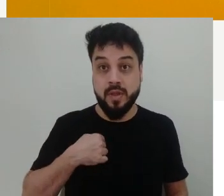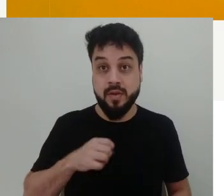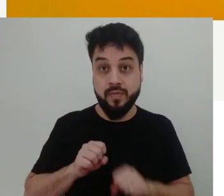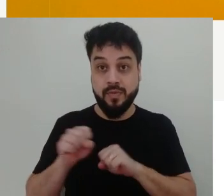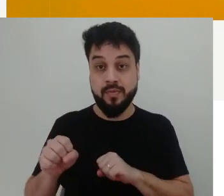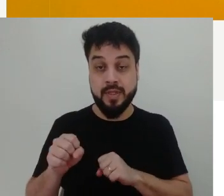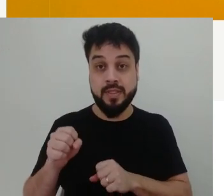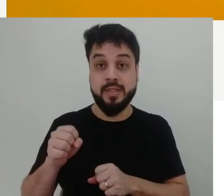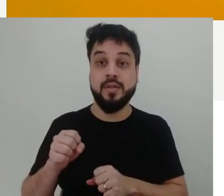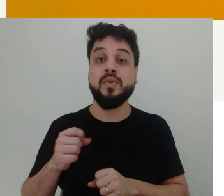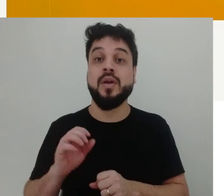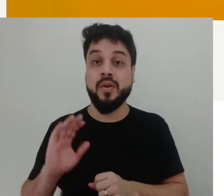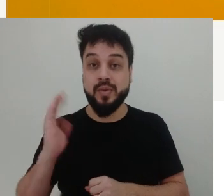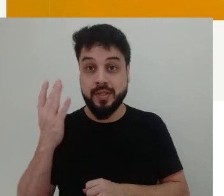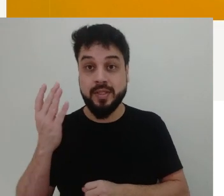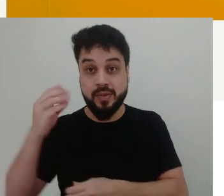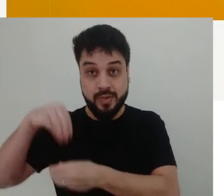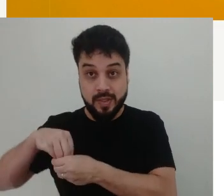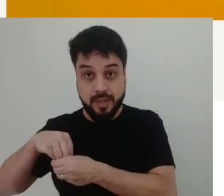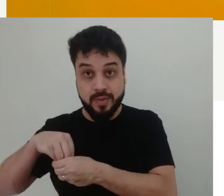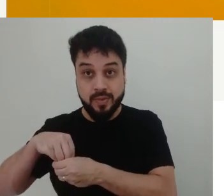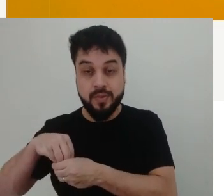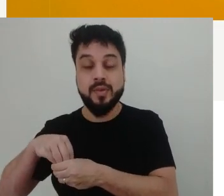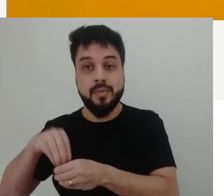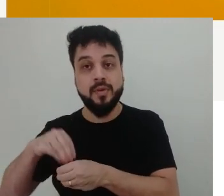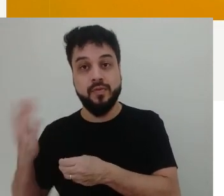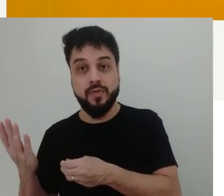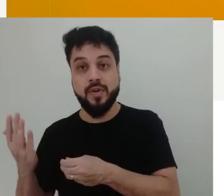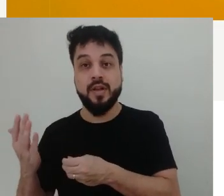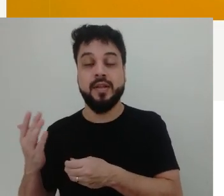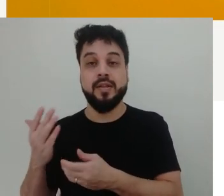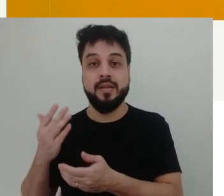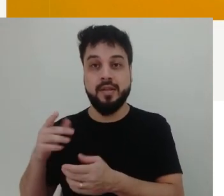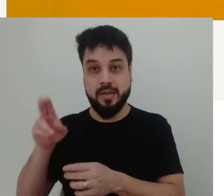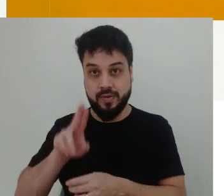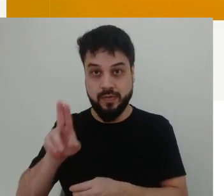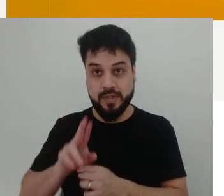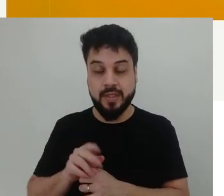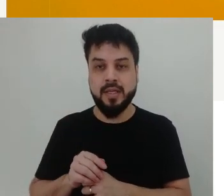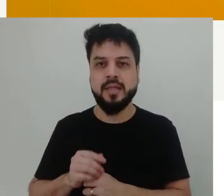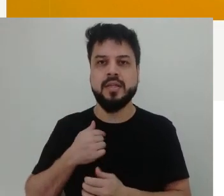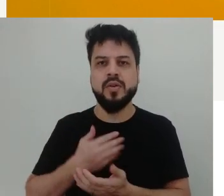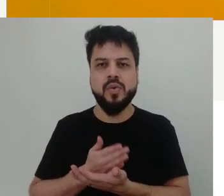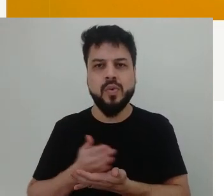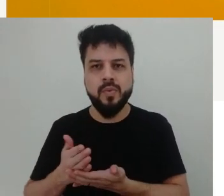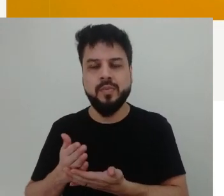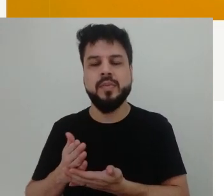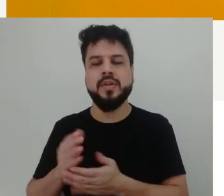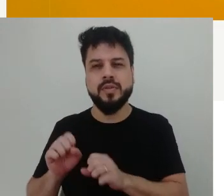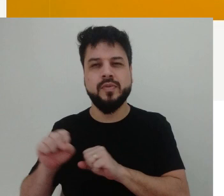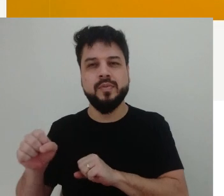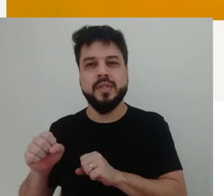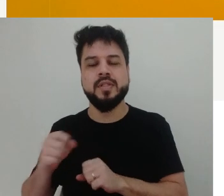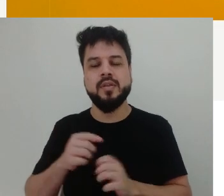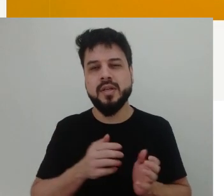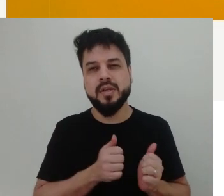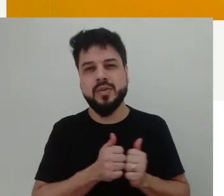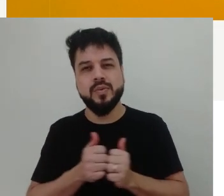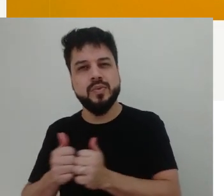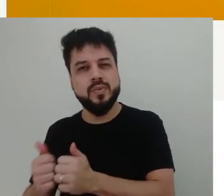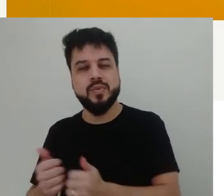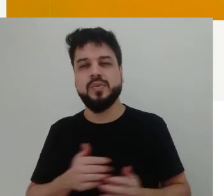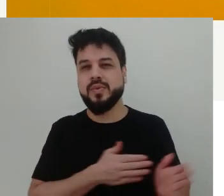criada uma rede, eu tenho a honra e o prazer de participar, de estudos gramscianos na América Latina, com centenas de